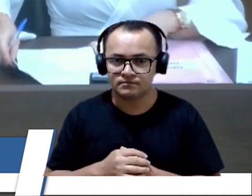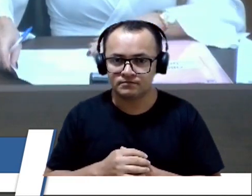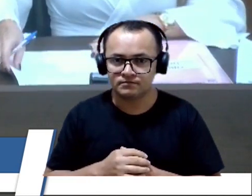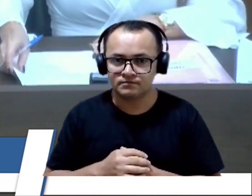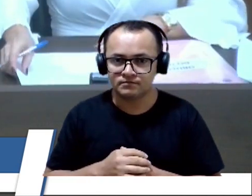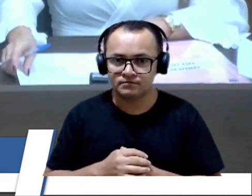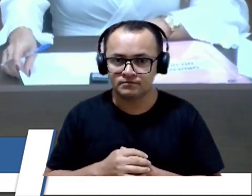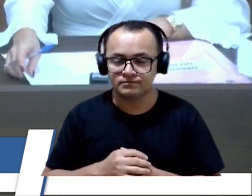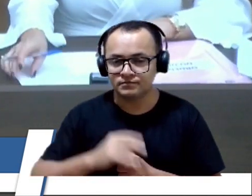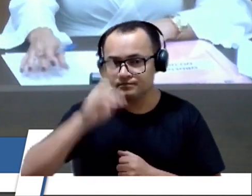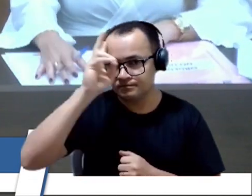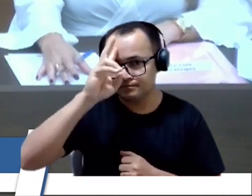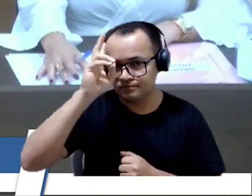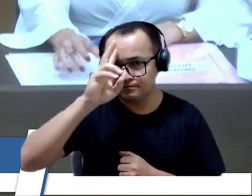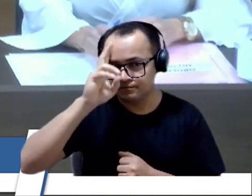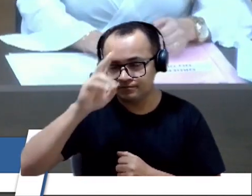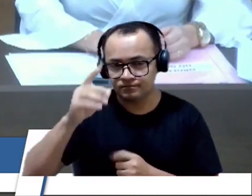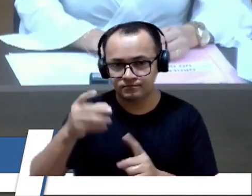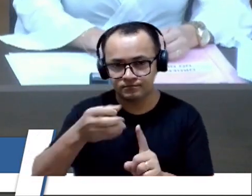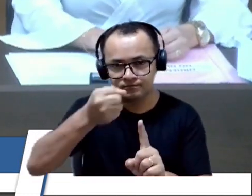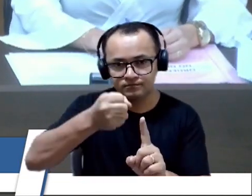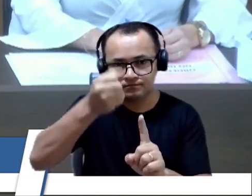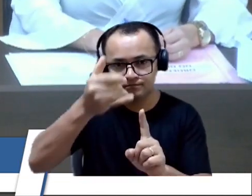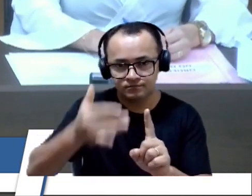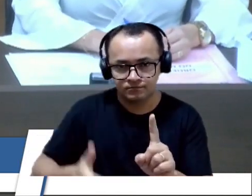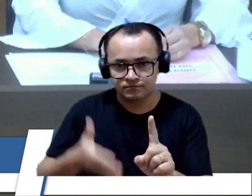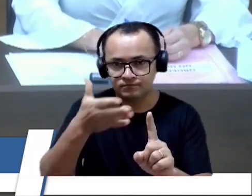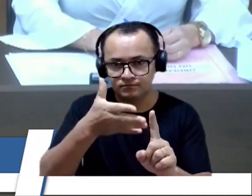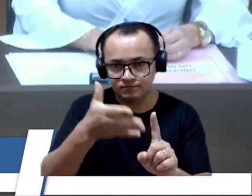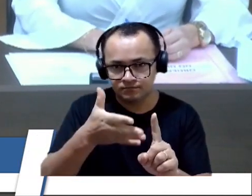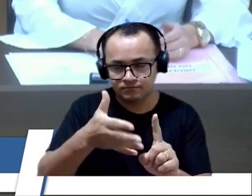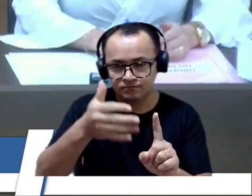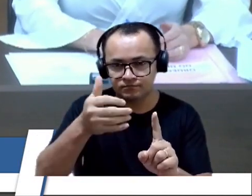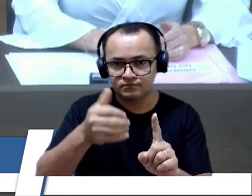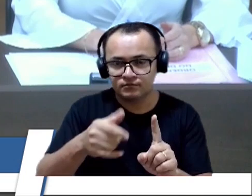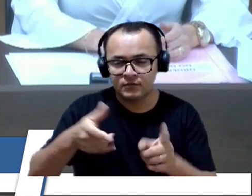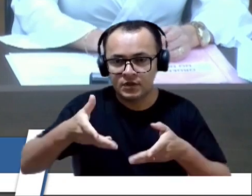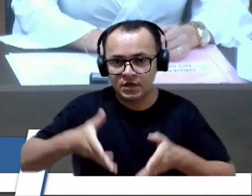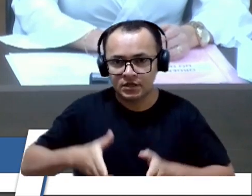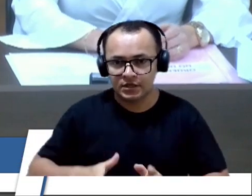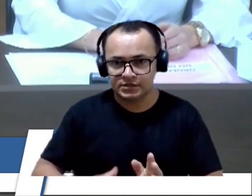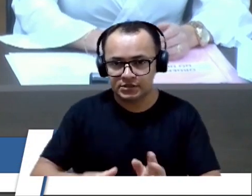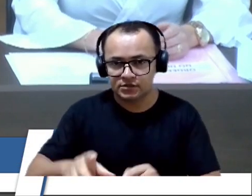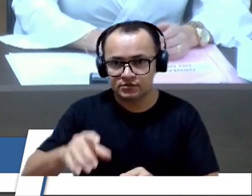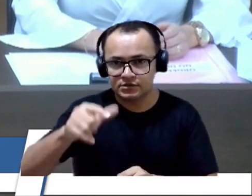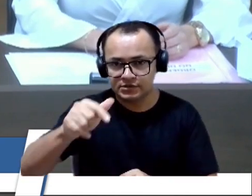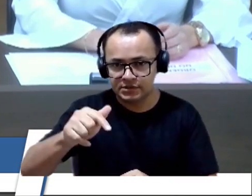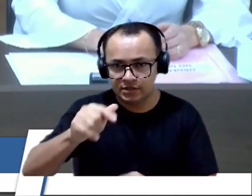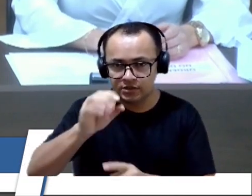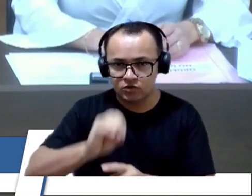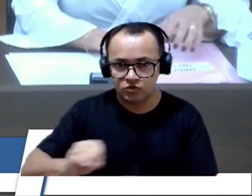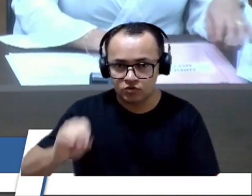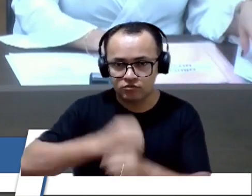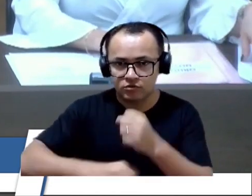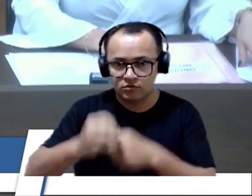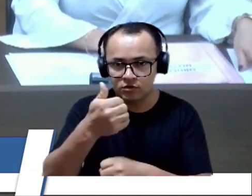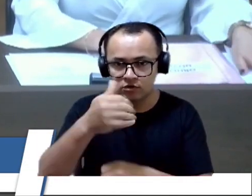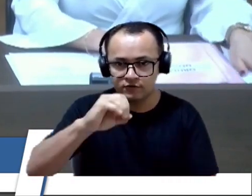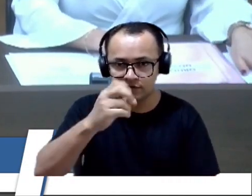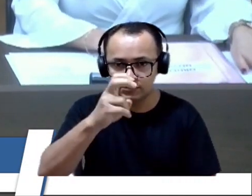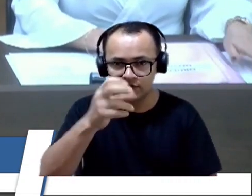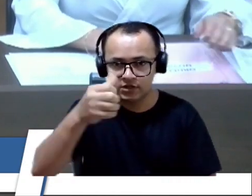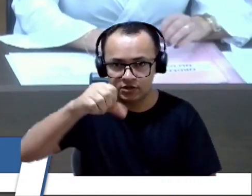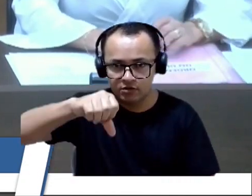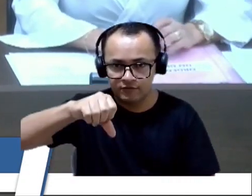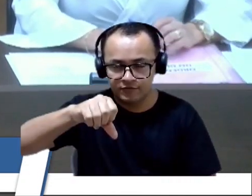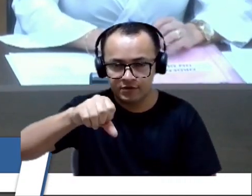Biografia do homenageado. Nascido em 7 de outubro de 1959, na